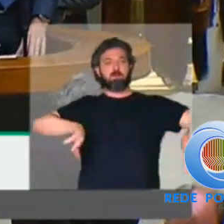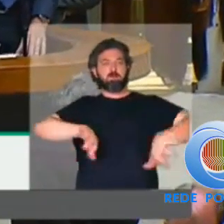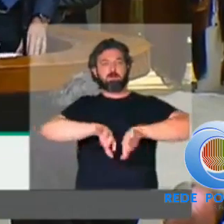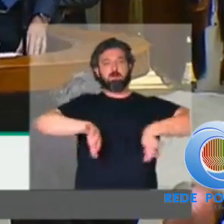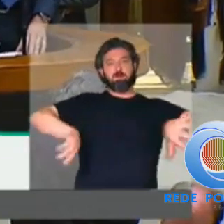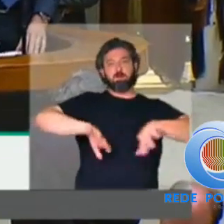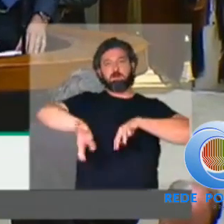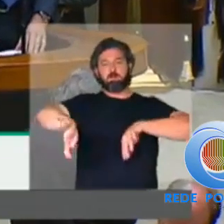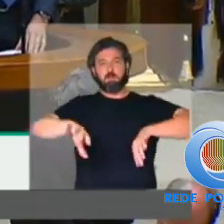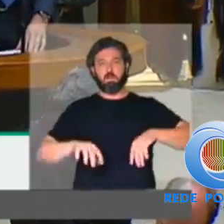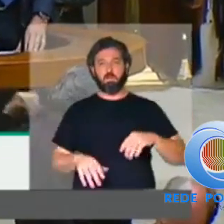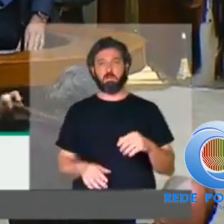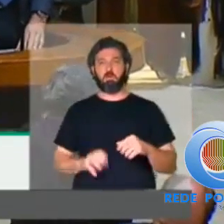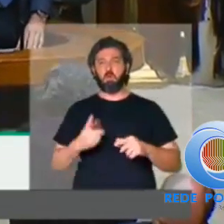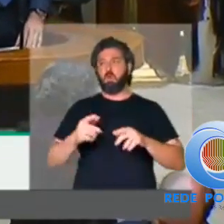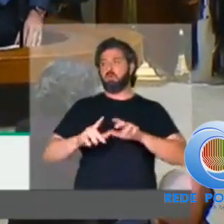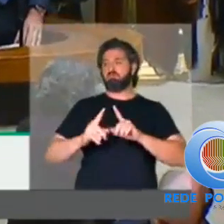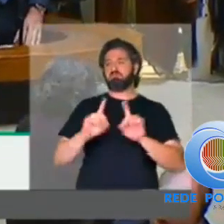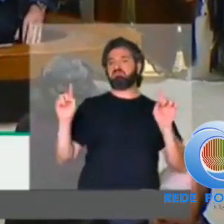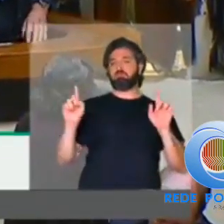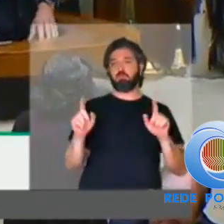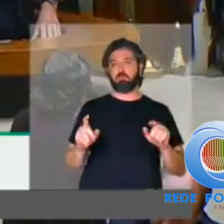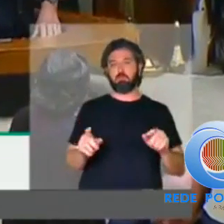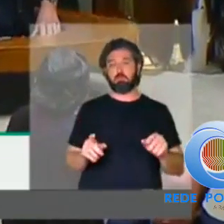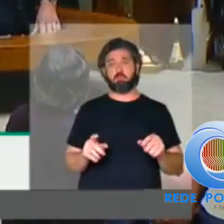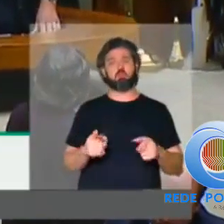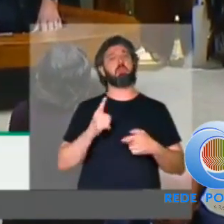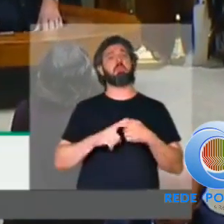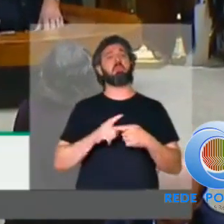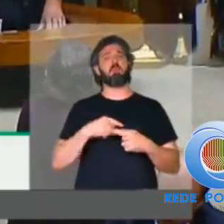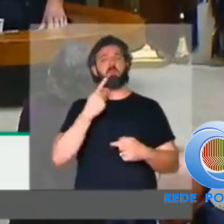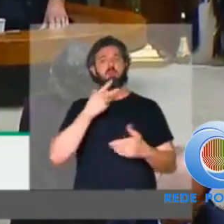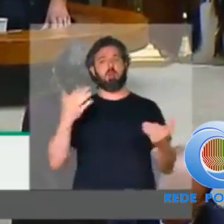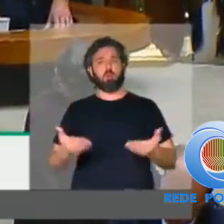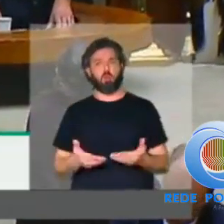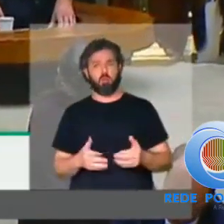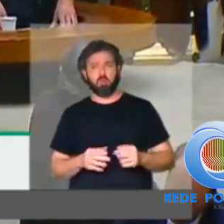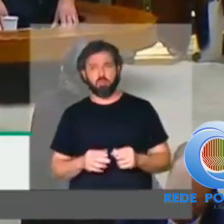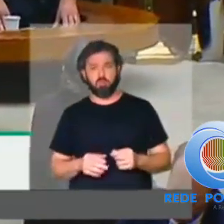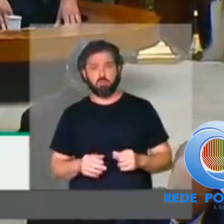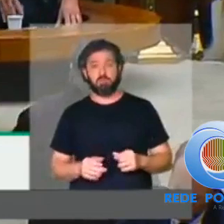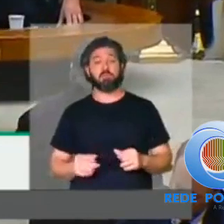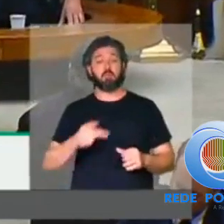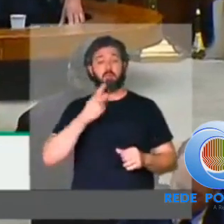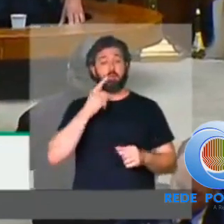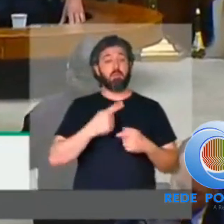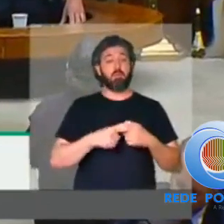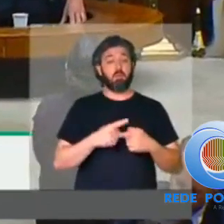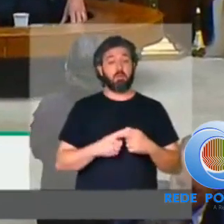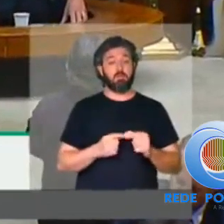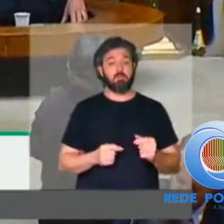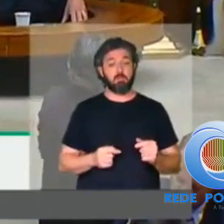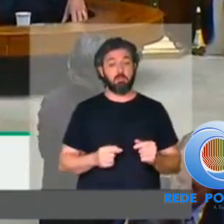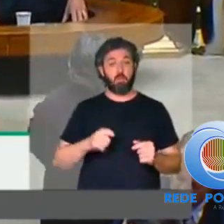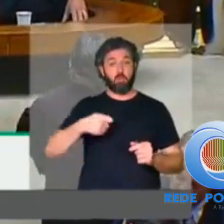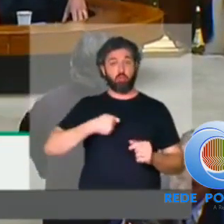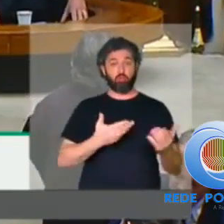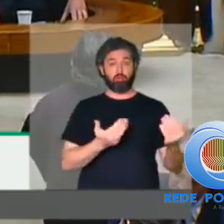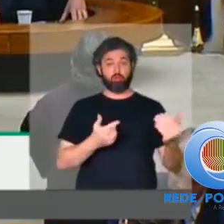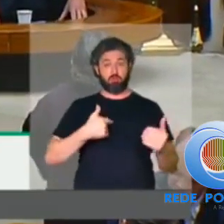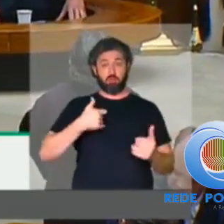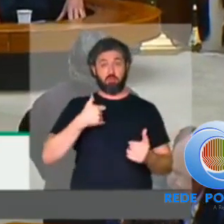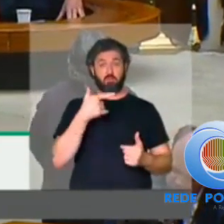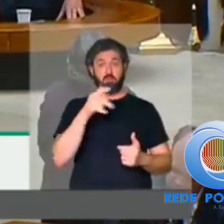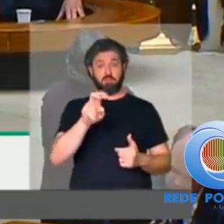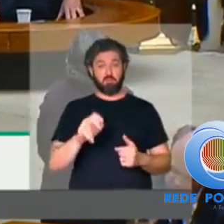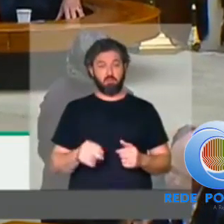aquilo que nos divide ou que nos separa. E por que falar disso logo hoje? Eu falo disso porque eu sou um jovem de